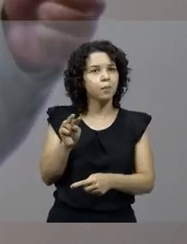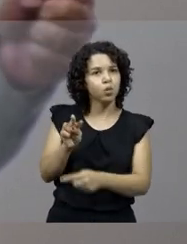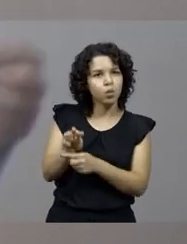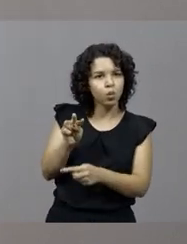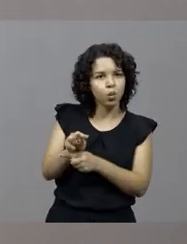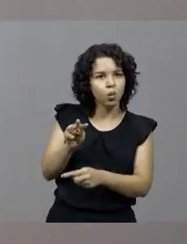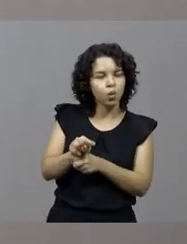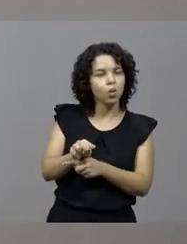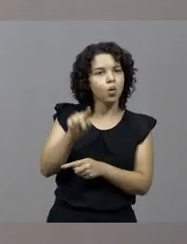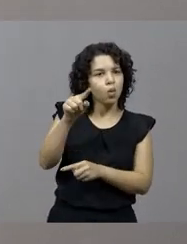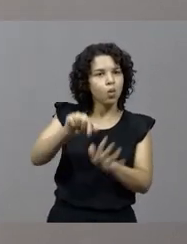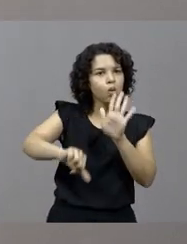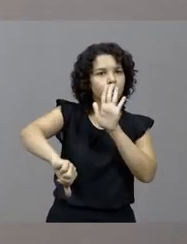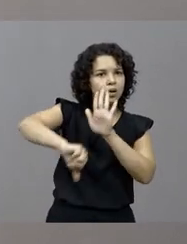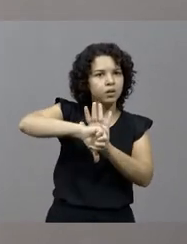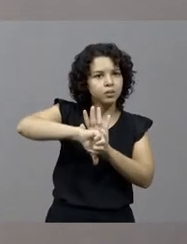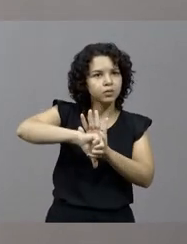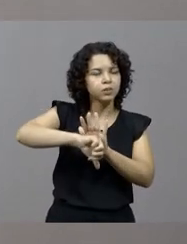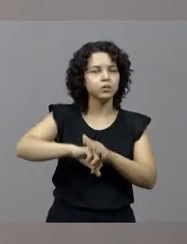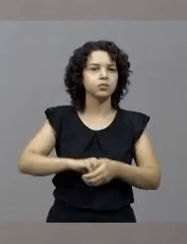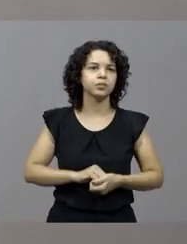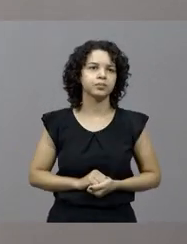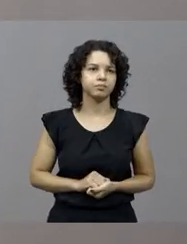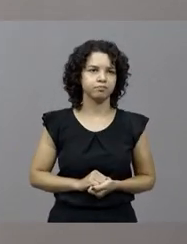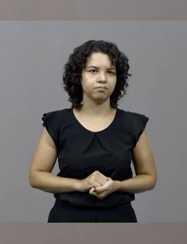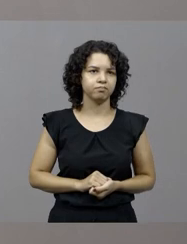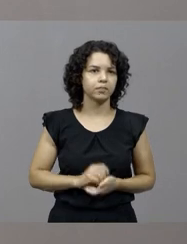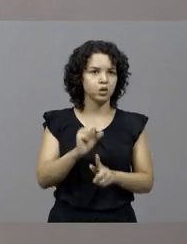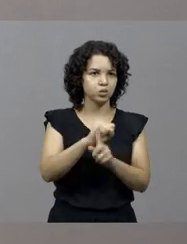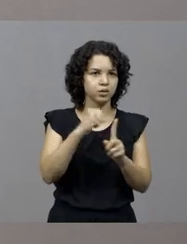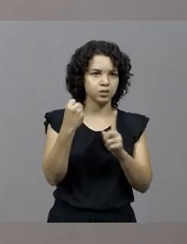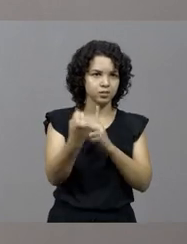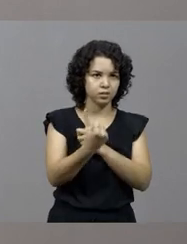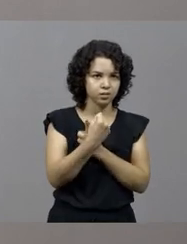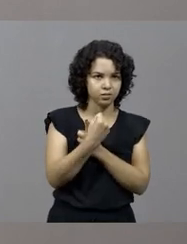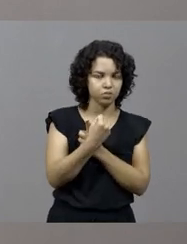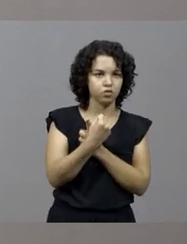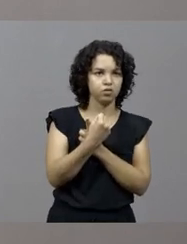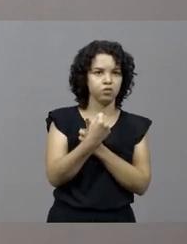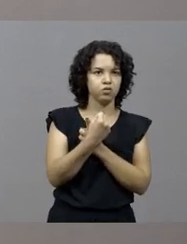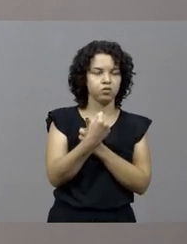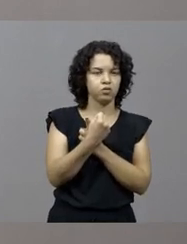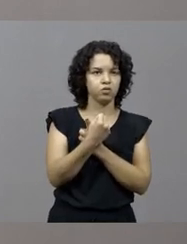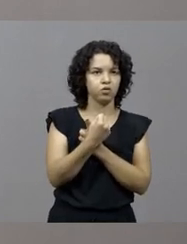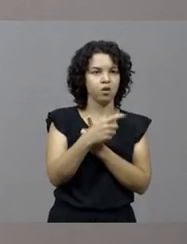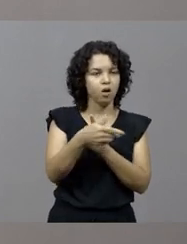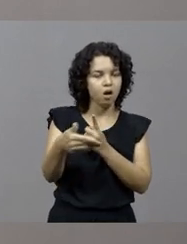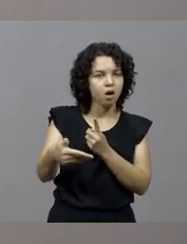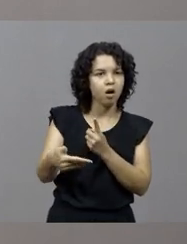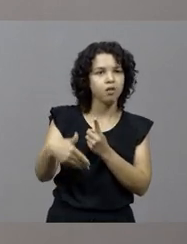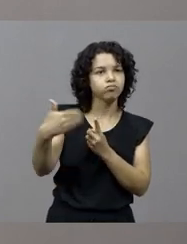para o criminoso, a sociedade é relegada ao esquecimento,